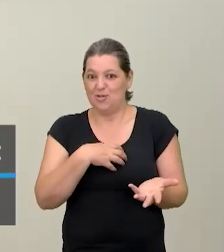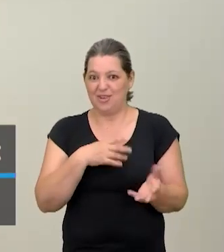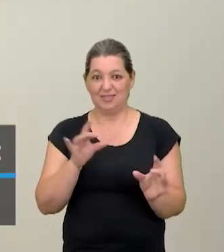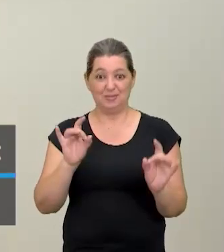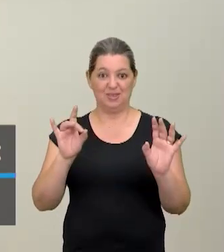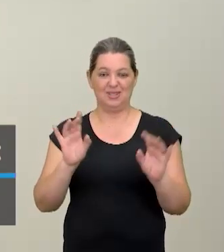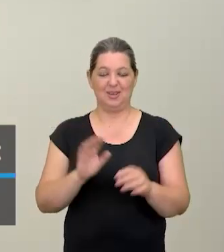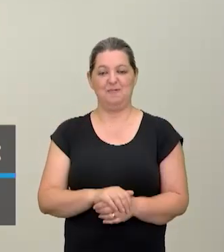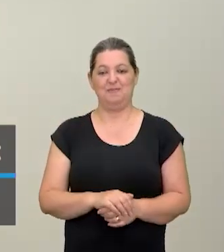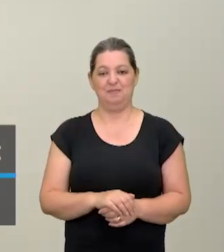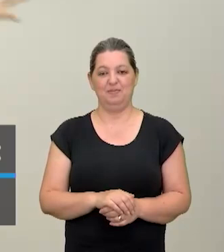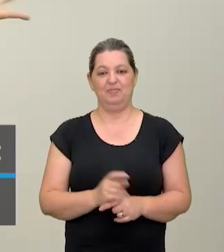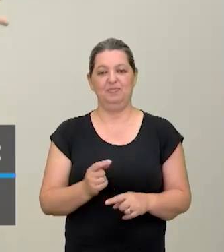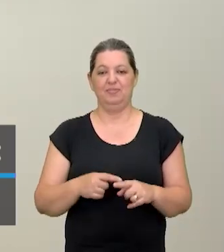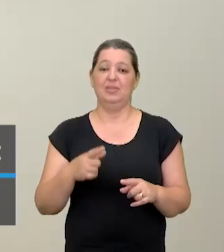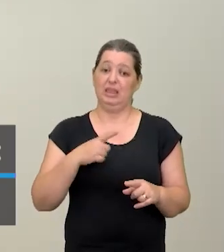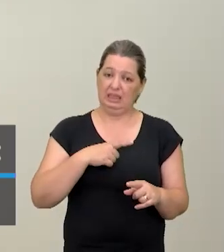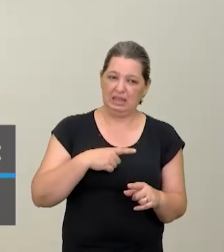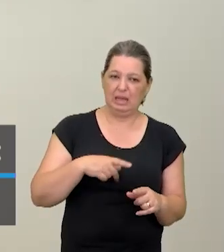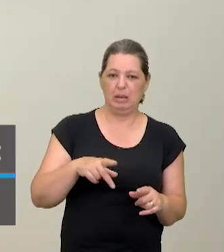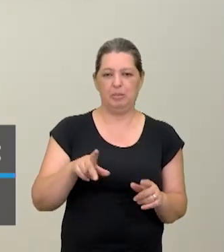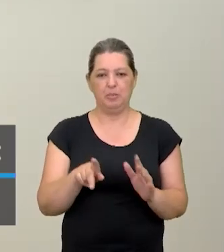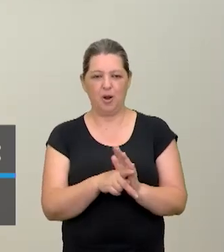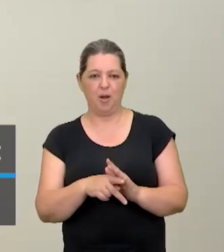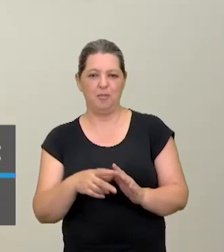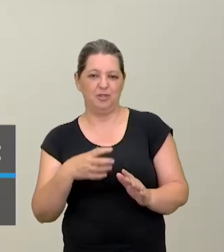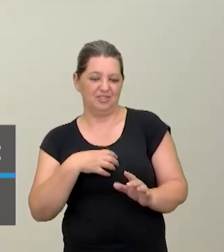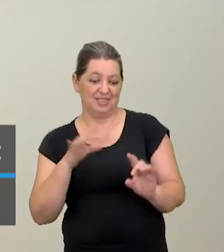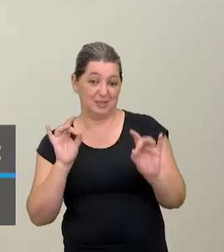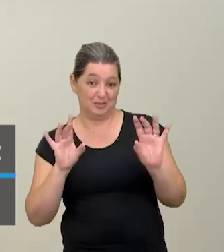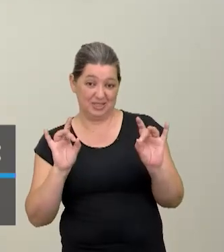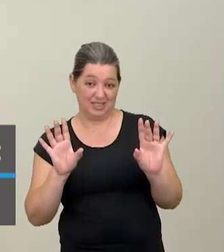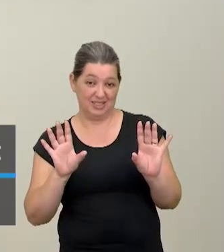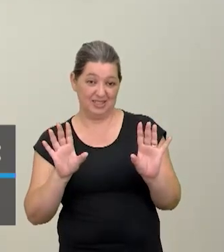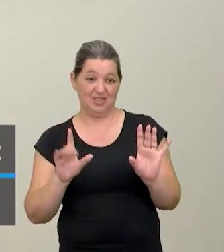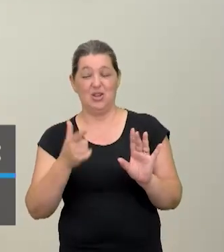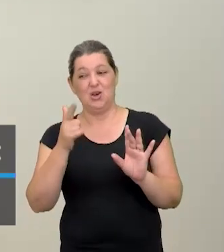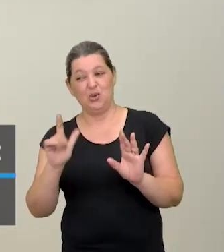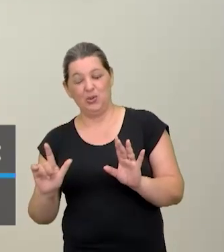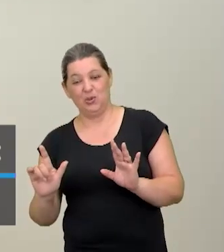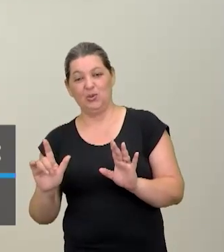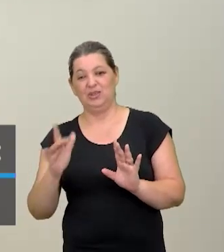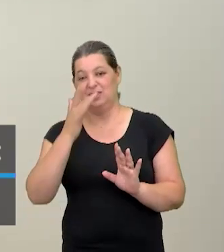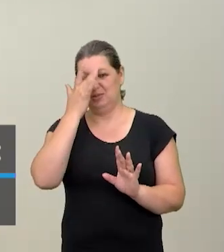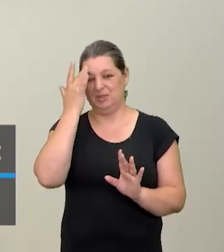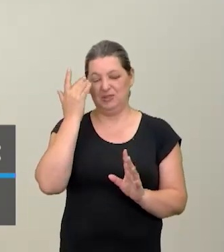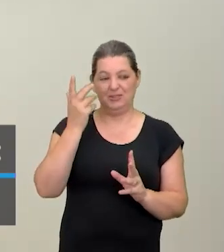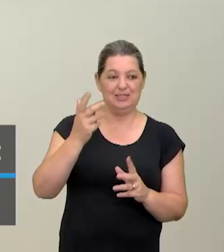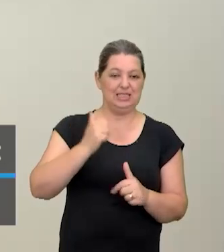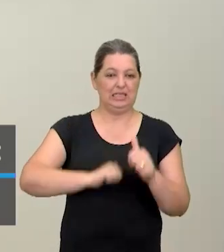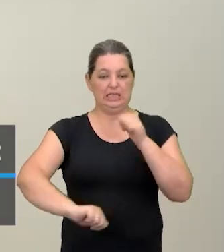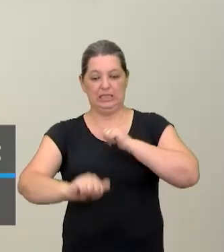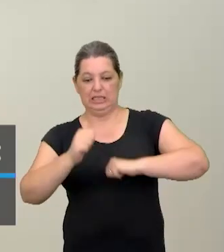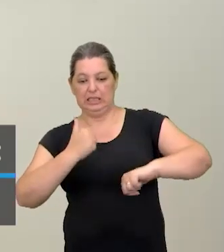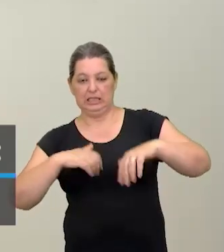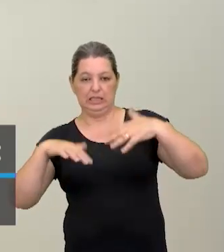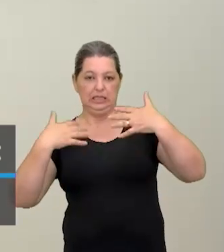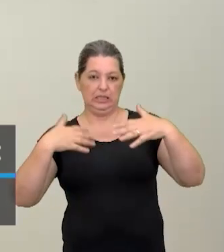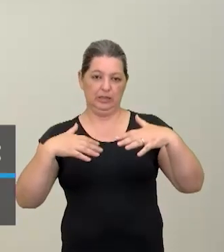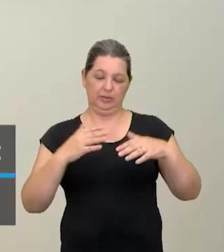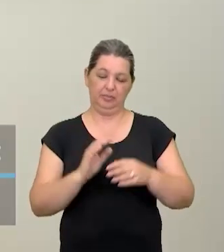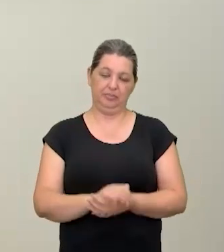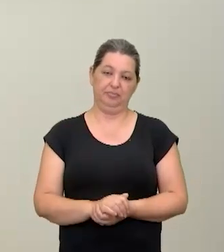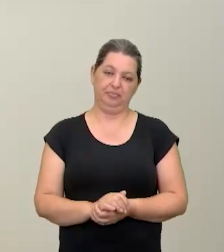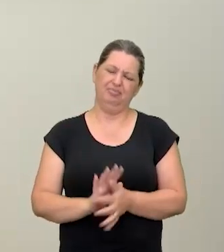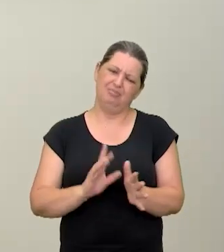misto de sentimentos. Pessoas falando que tem um tchan com essa volta às aulas e pessoas dizendo que dá um sentimento de ansiedade e tal. Então, mas